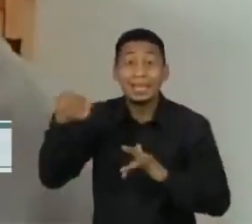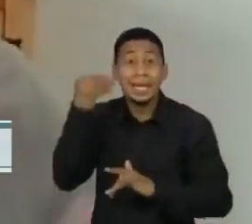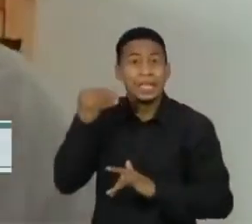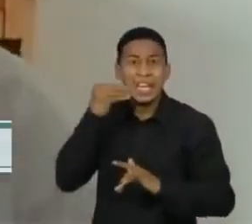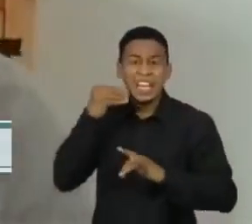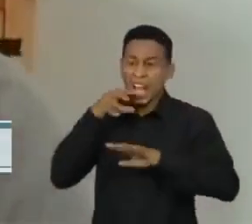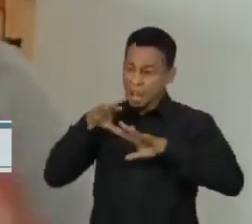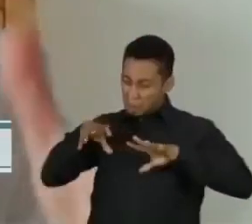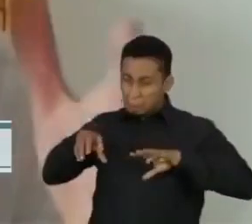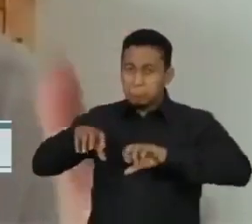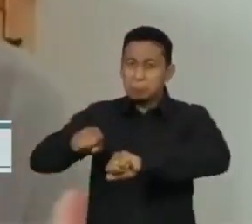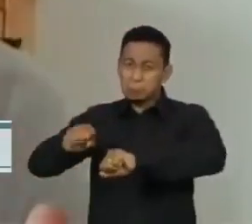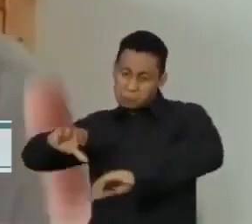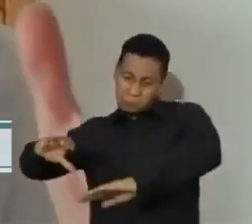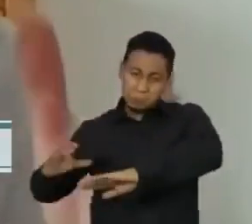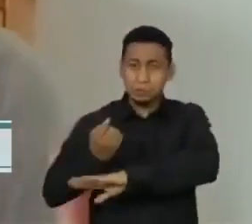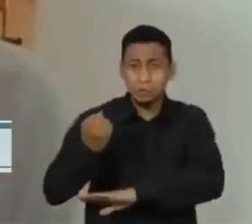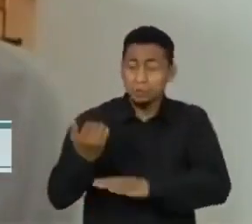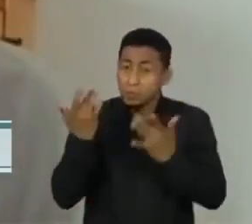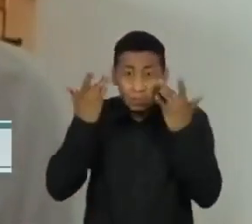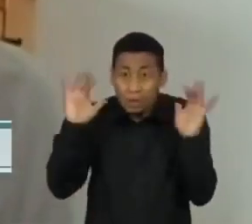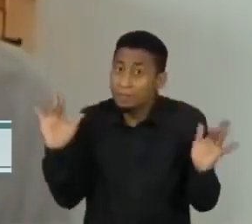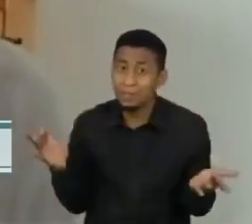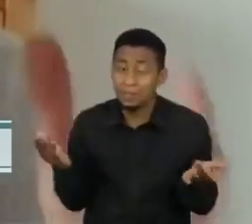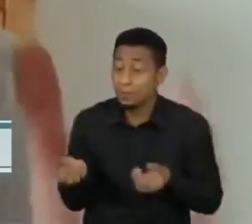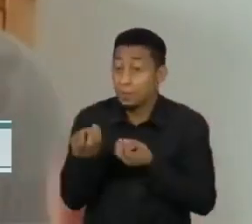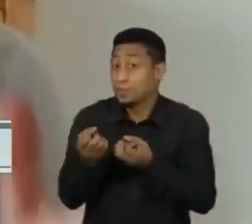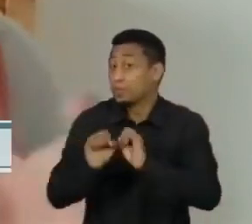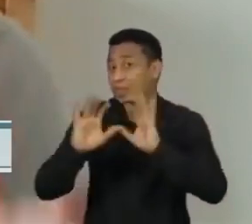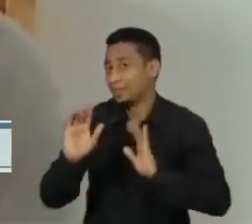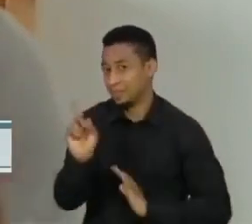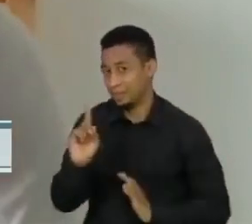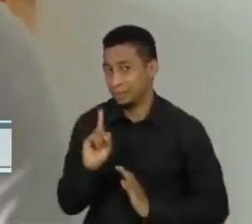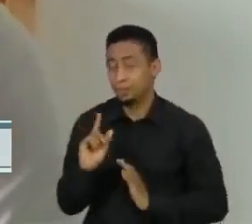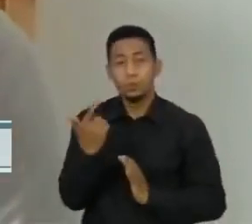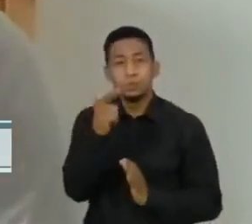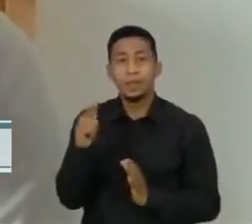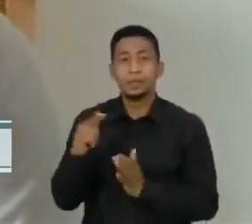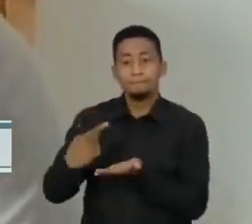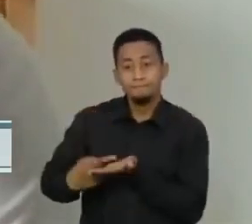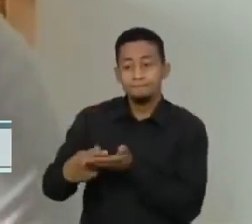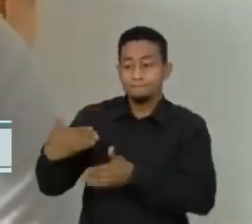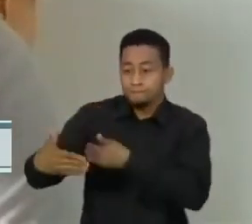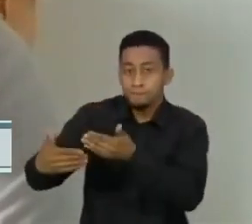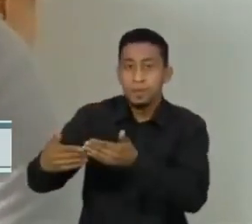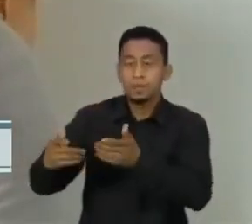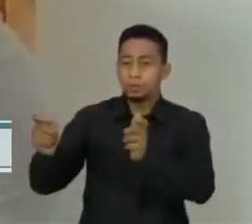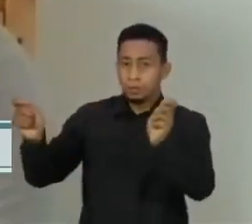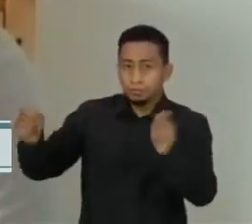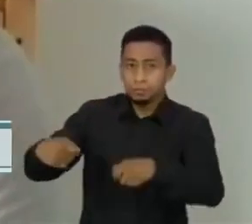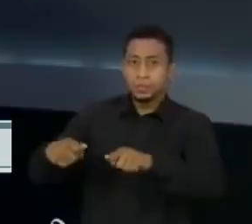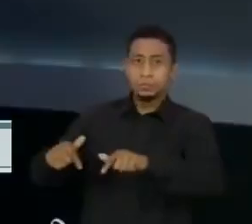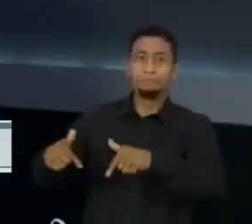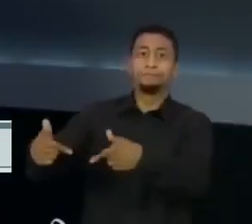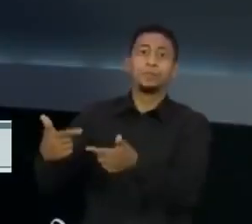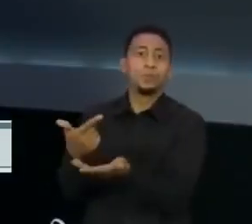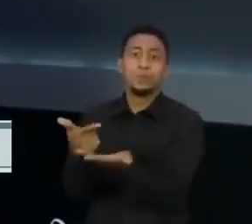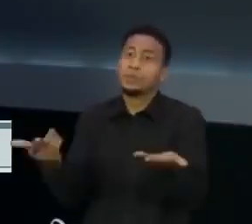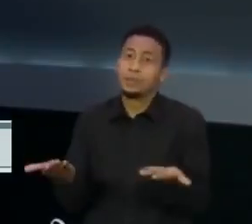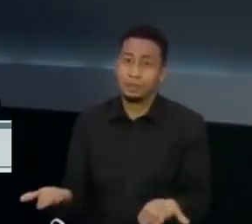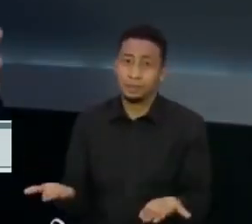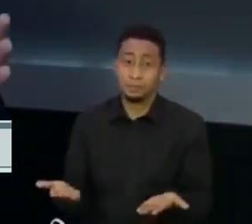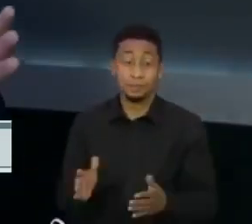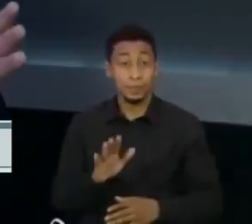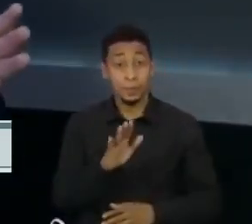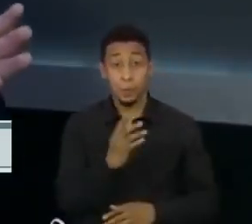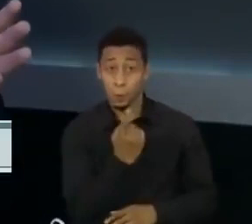ficou absolutamente claro. Agora, não há agenda, não há capacidade de liderar processo em termos de políticas públicas. Para